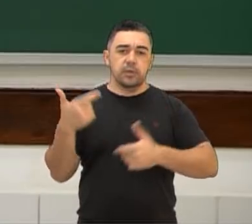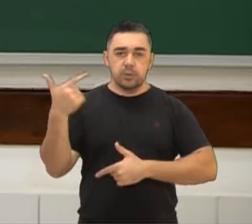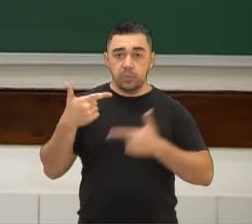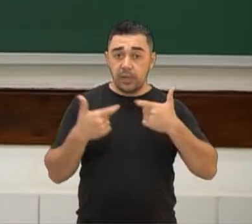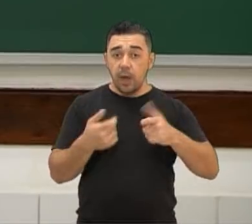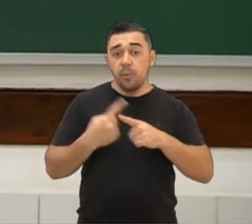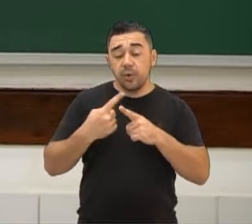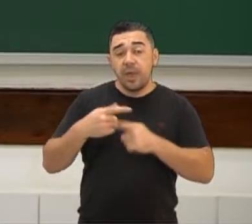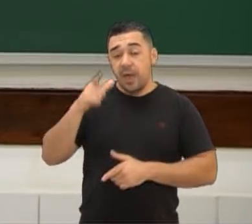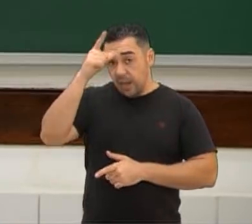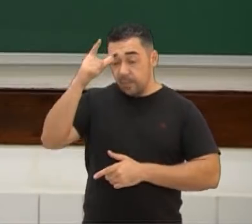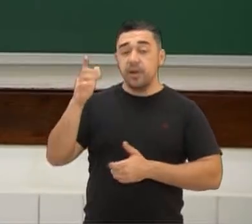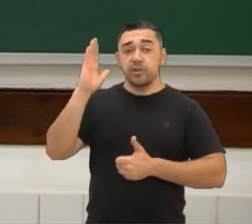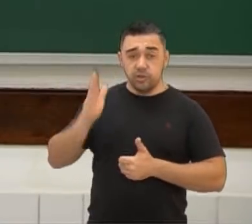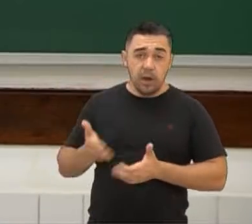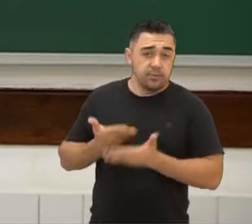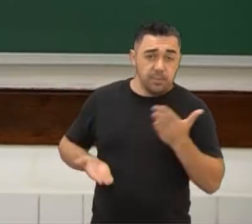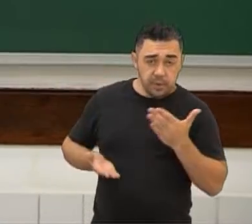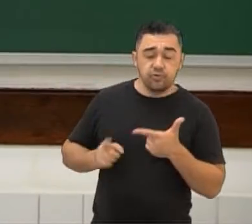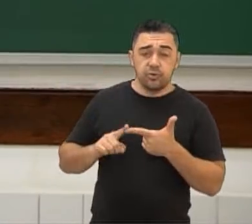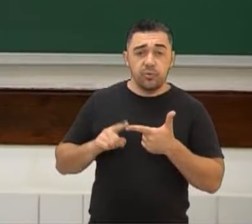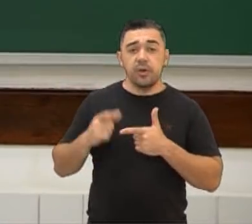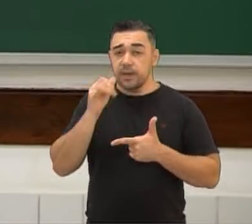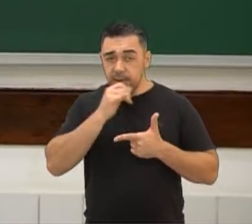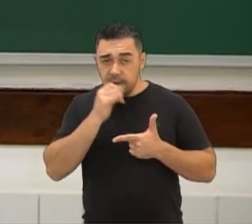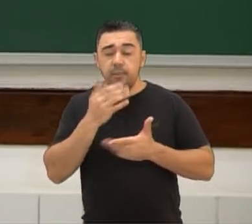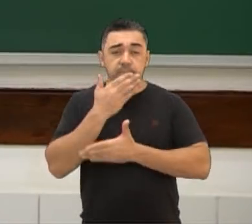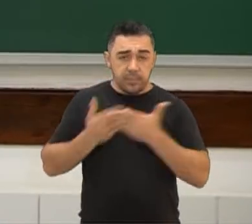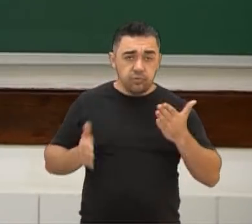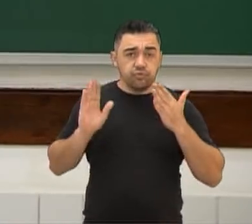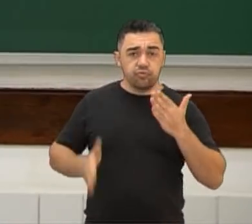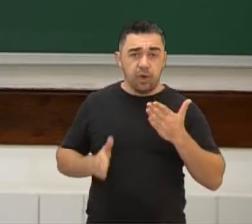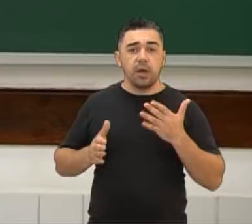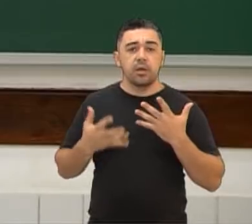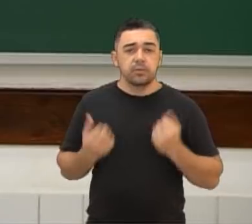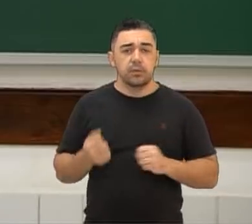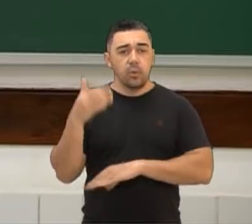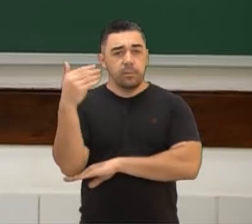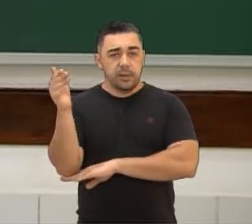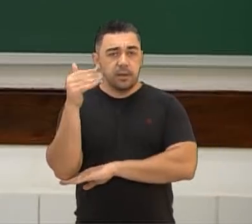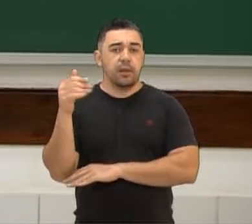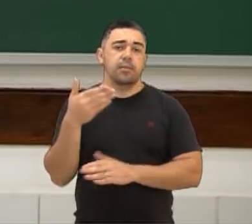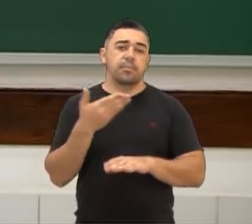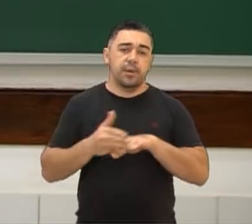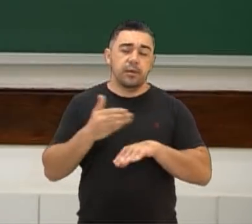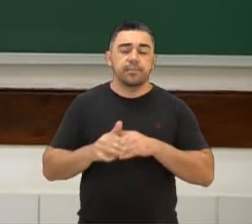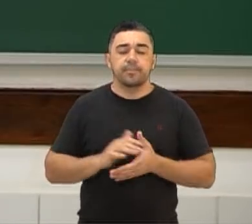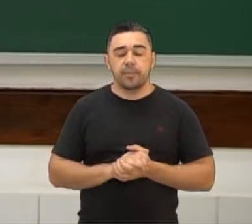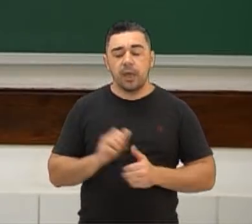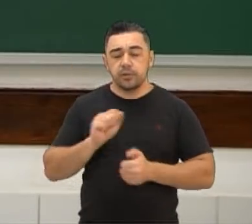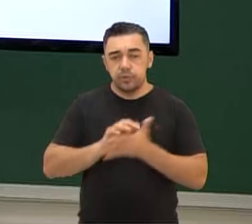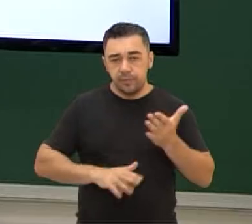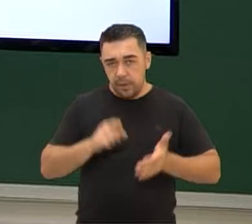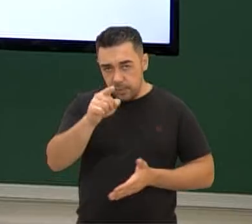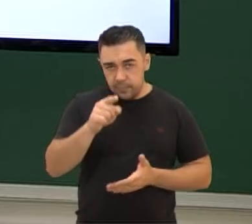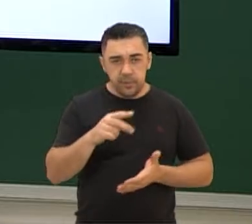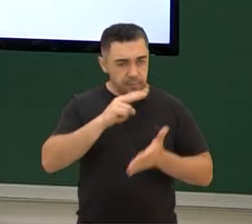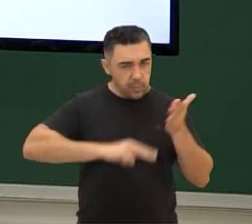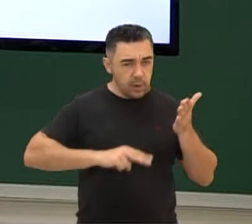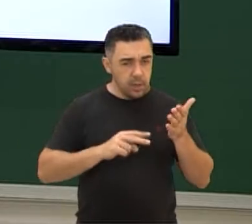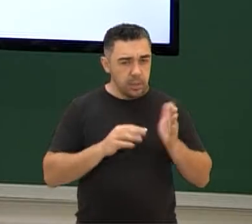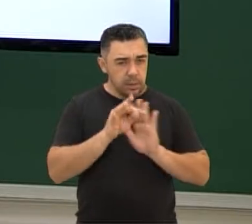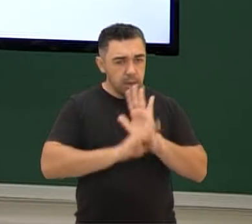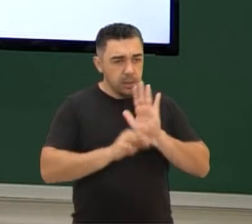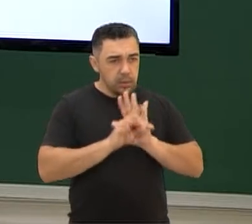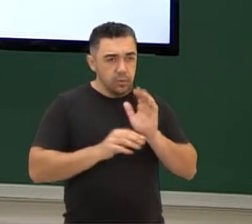já haviam se rendido lá na Europa, o Japão se rendeu aí em setembro. Então, exercício para você. Vamos ler esse texto